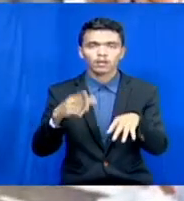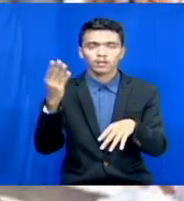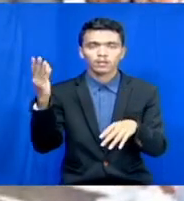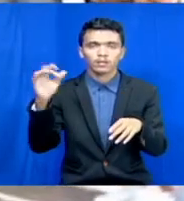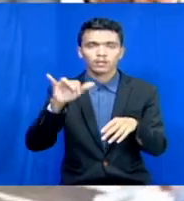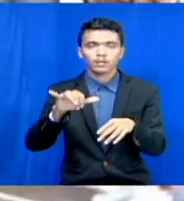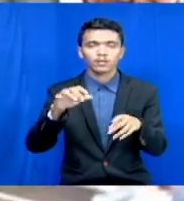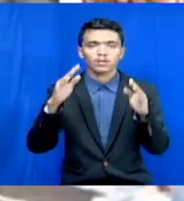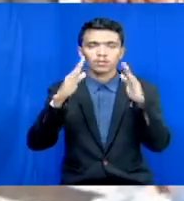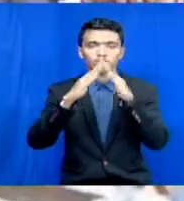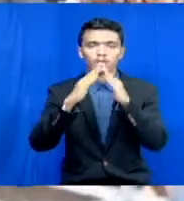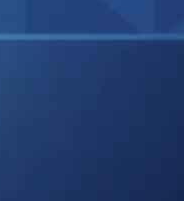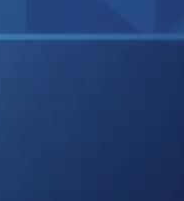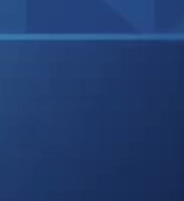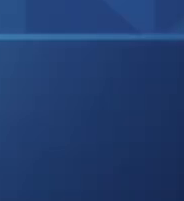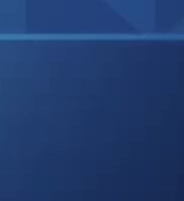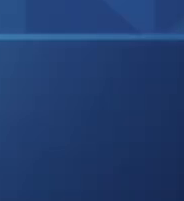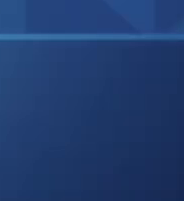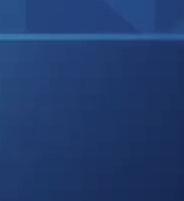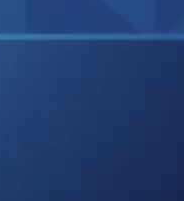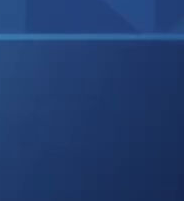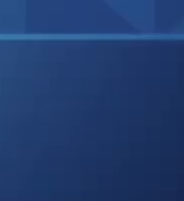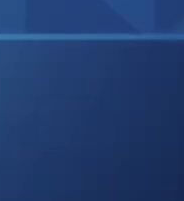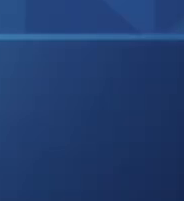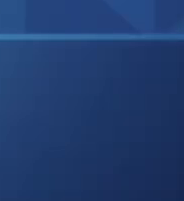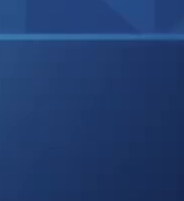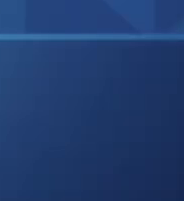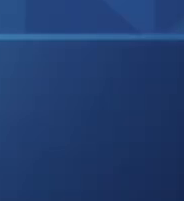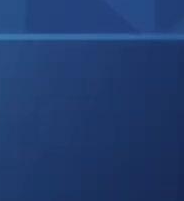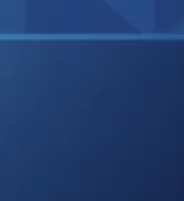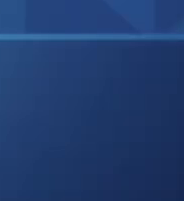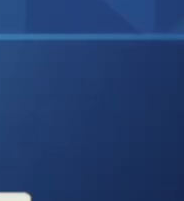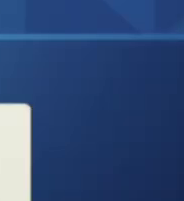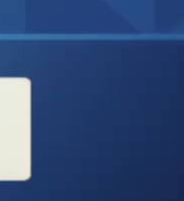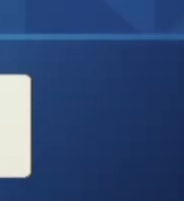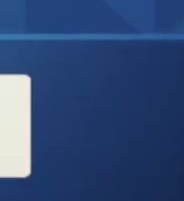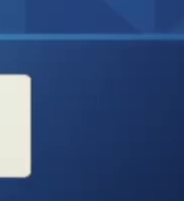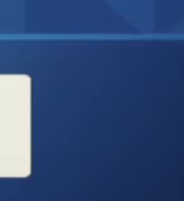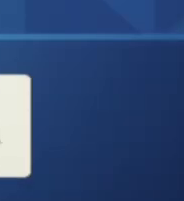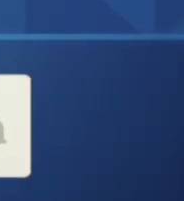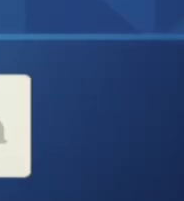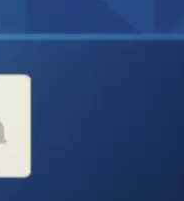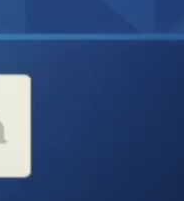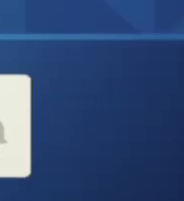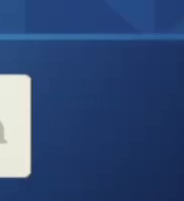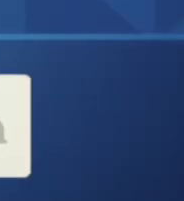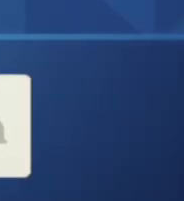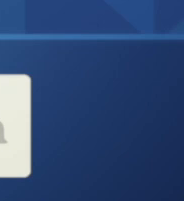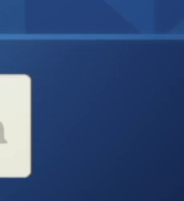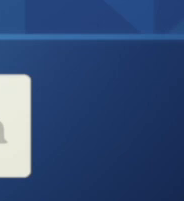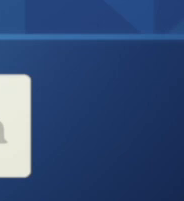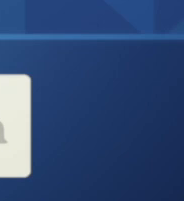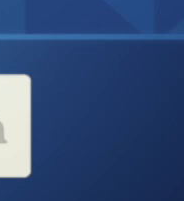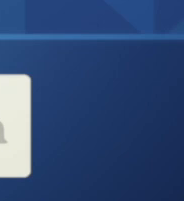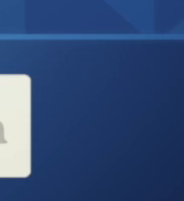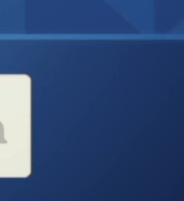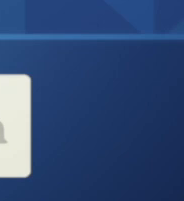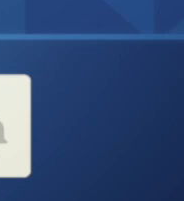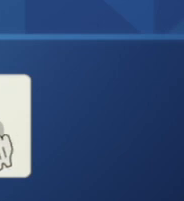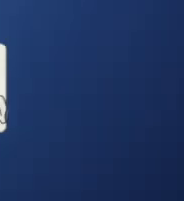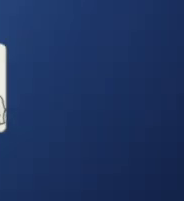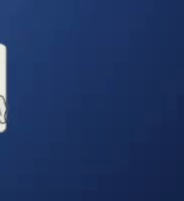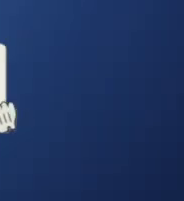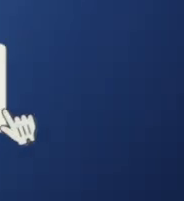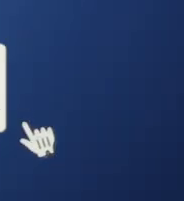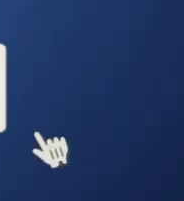usi Baucau Mari Pedro Barteteli. Hai telespectadores atu hetan informasan aktuais no faktuais keta lua